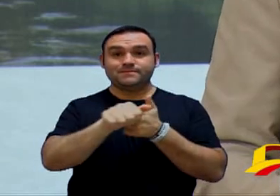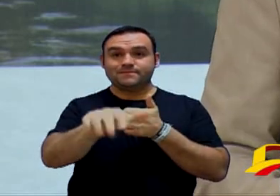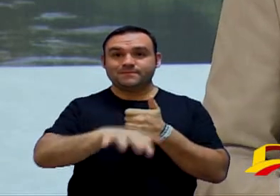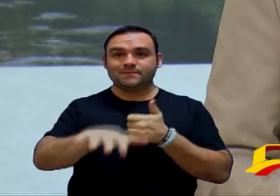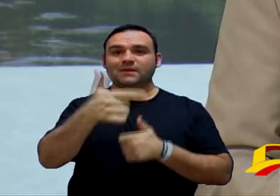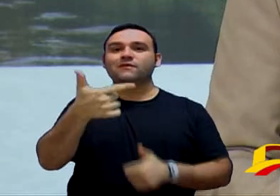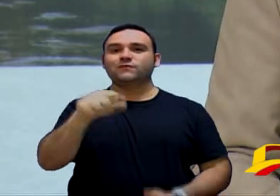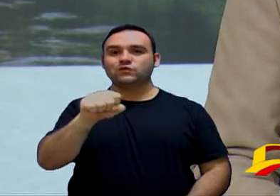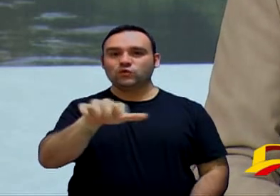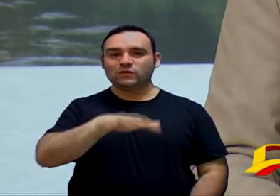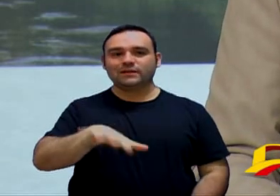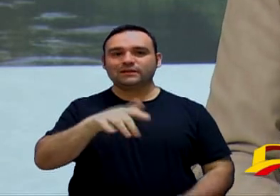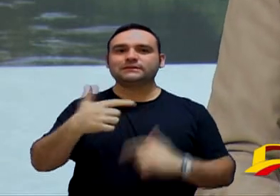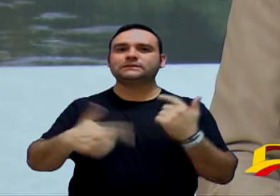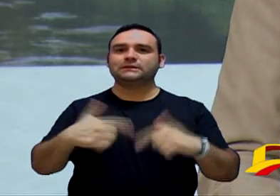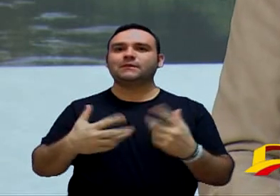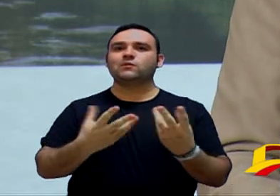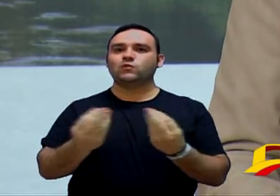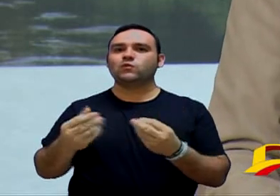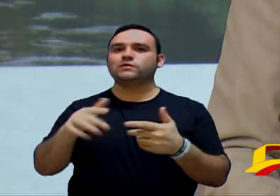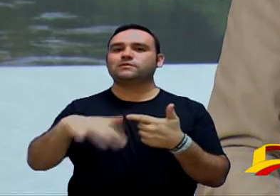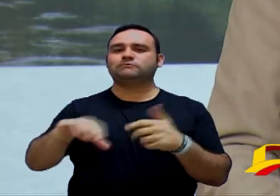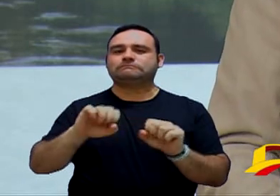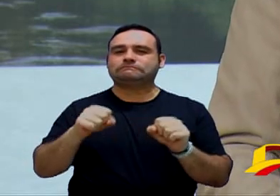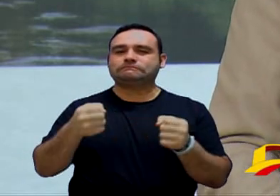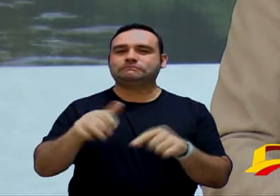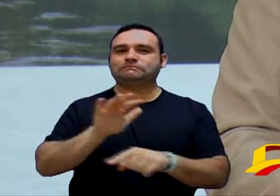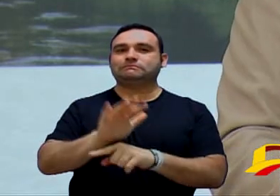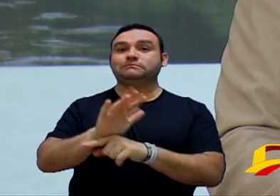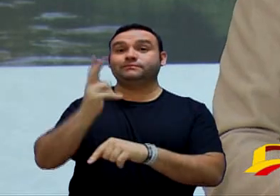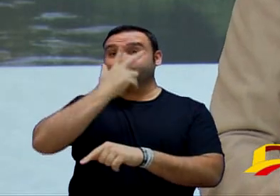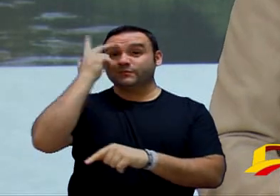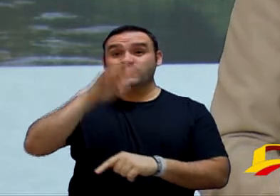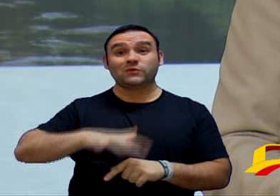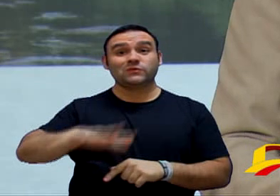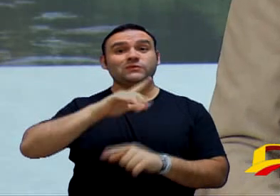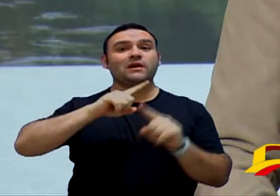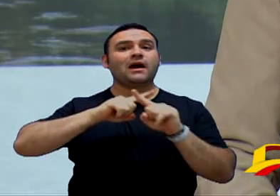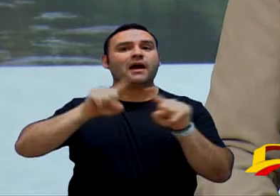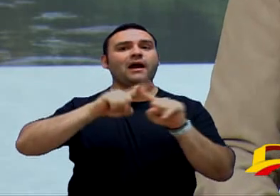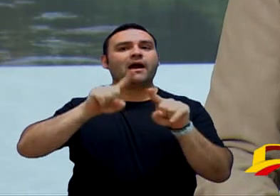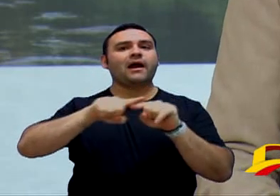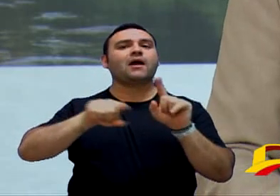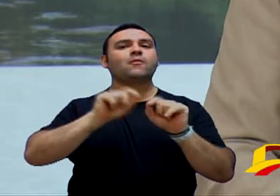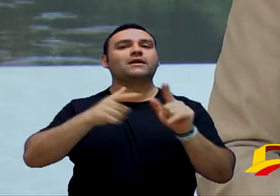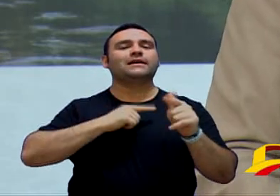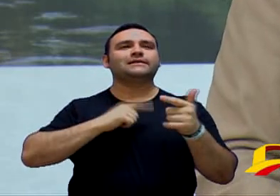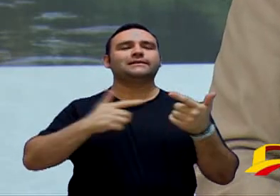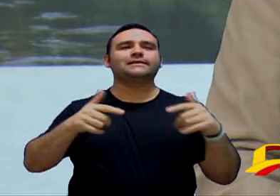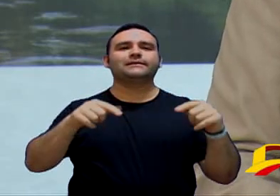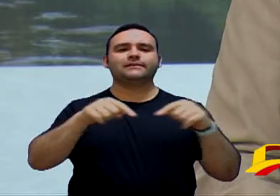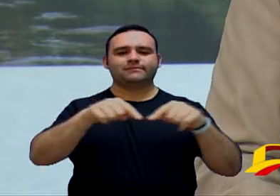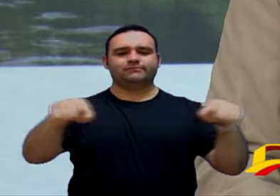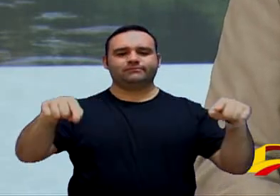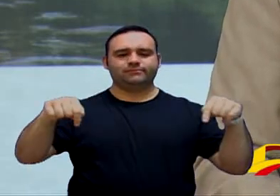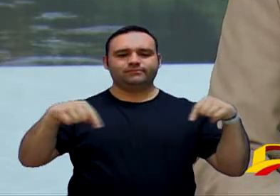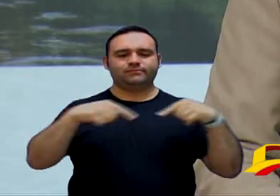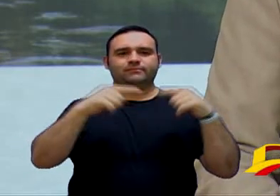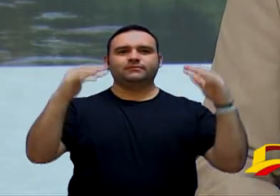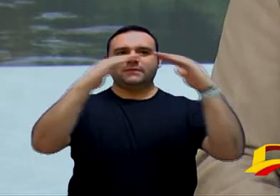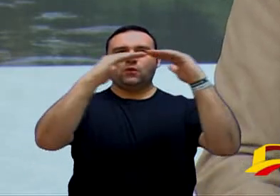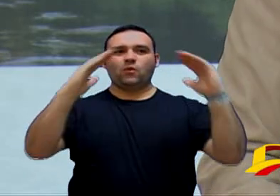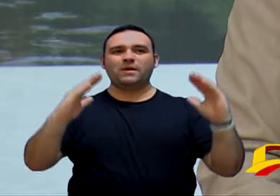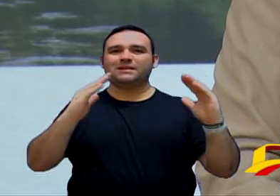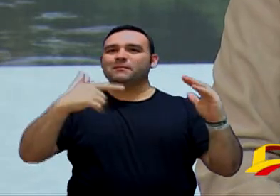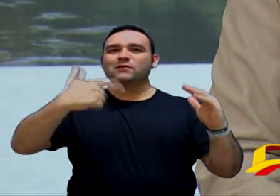do Mineirão trabalhando muito para aquela região a população vem reclamando de uma quadra que tem coberta